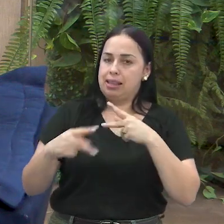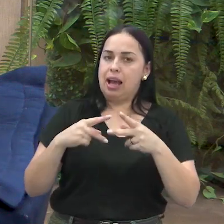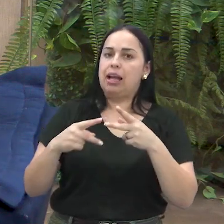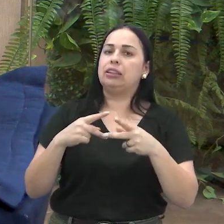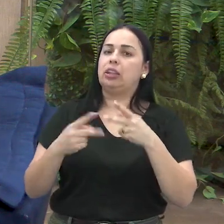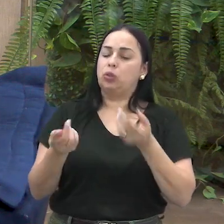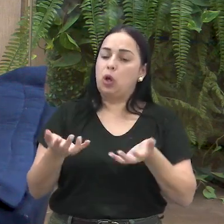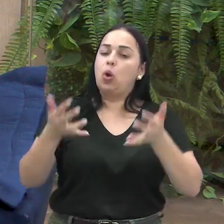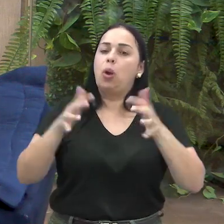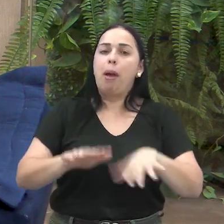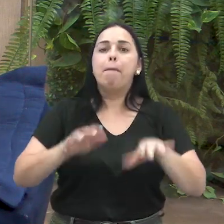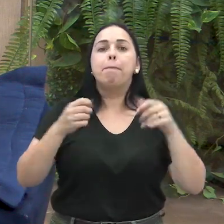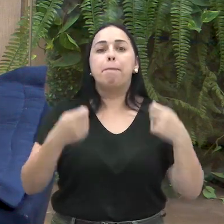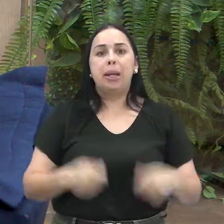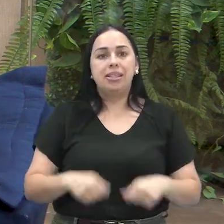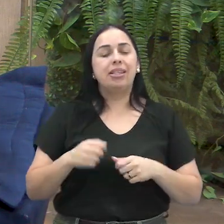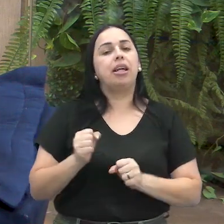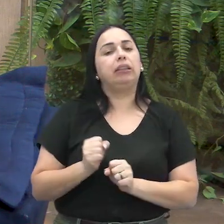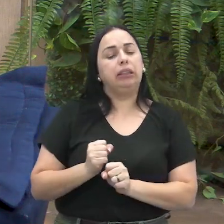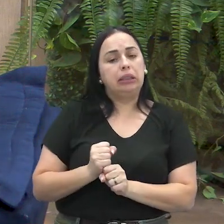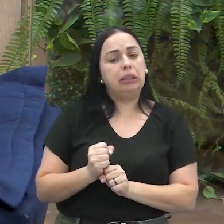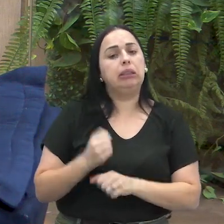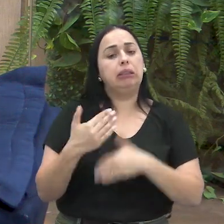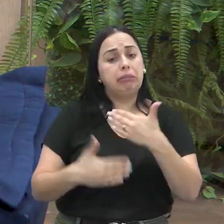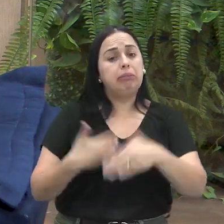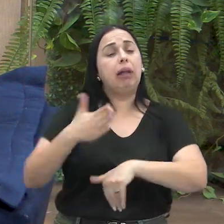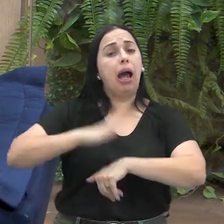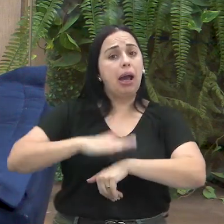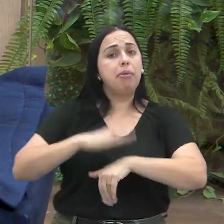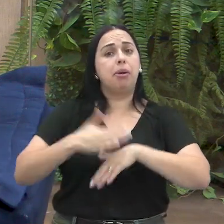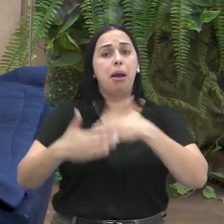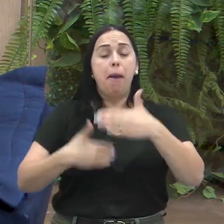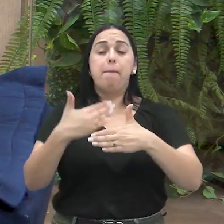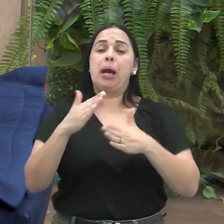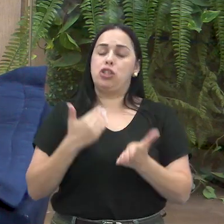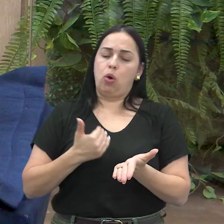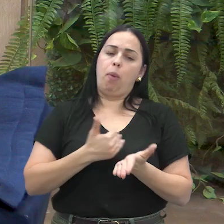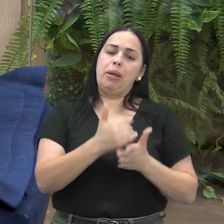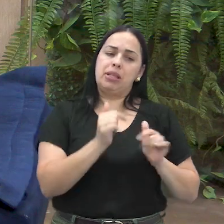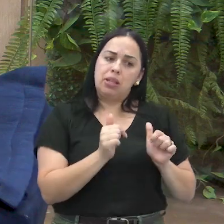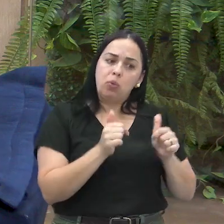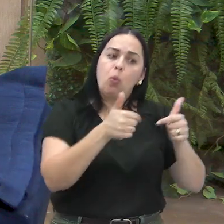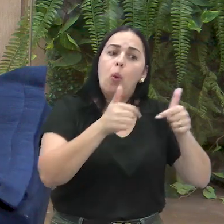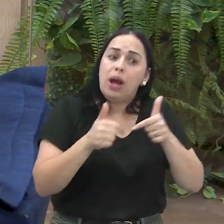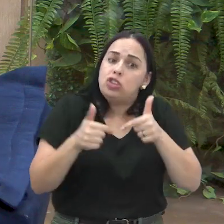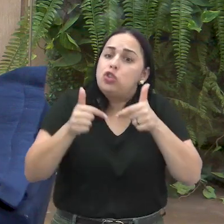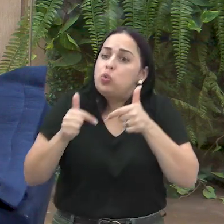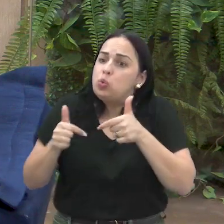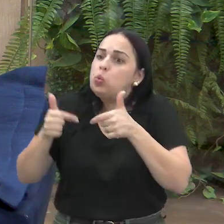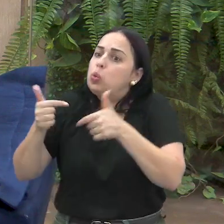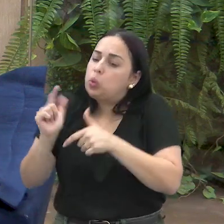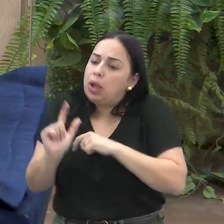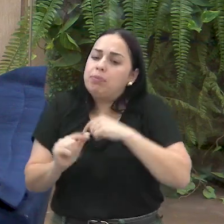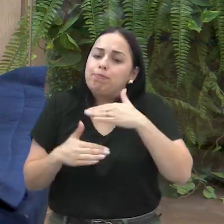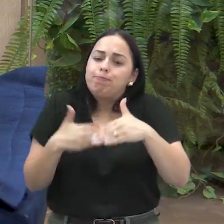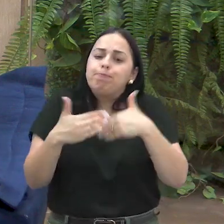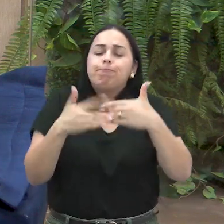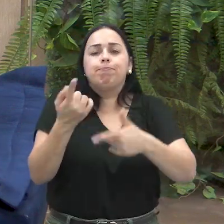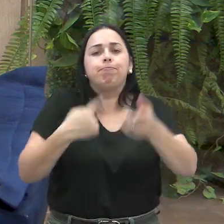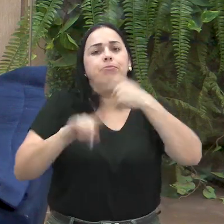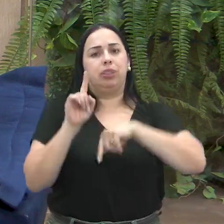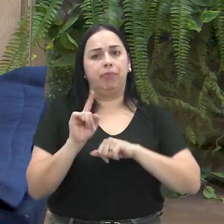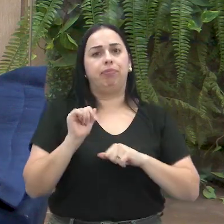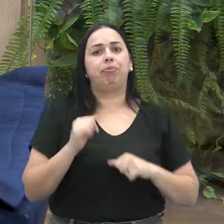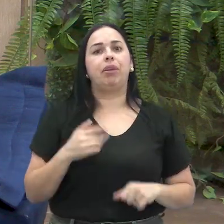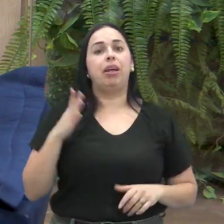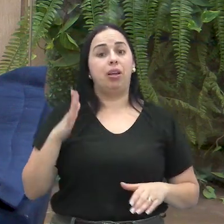inclusiva depende de muitos anos, mas você começa com ações, né? Começa dos shoppings, que a gente vai. Quando